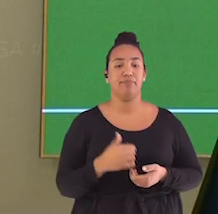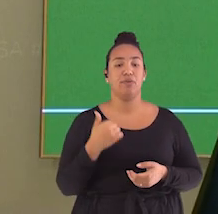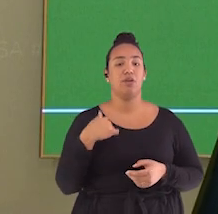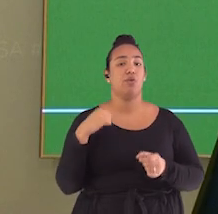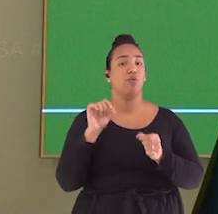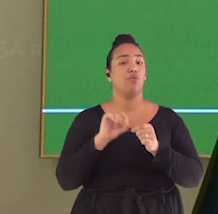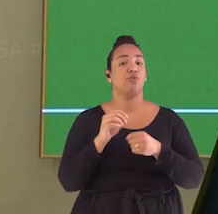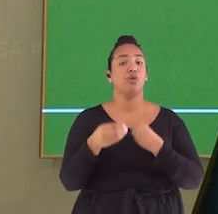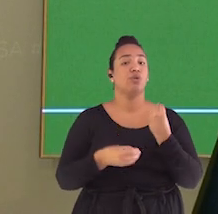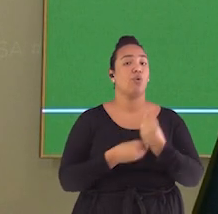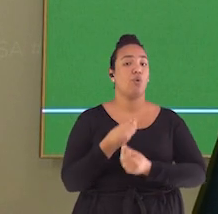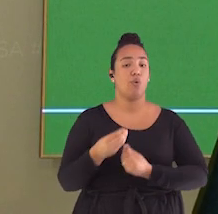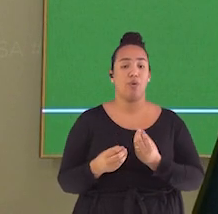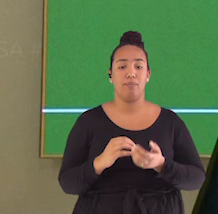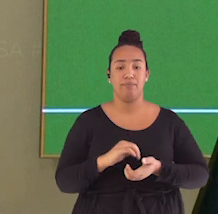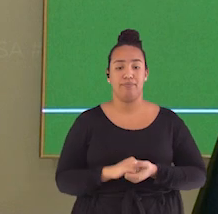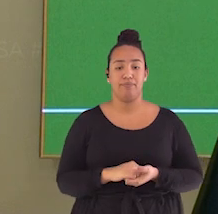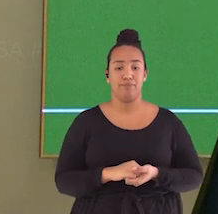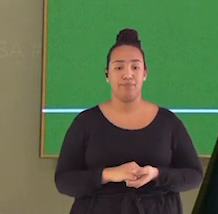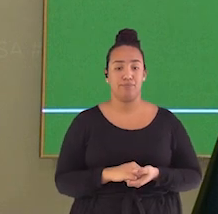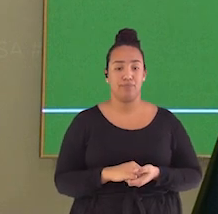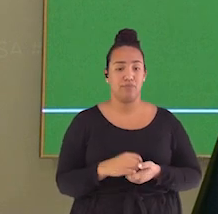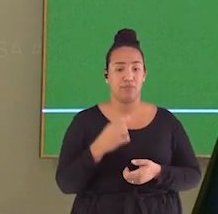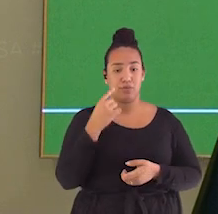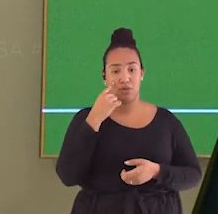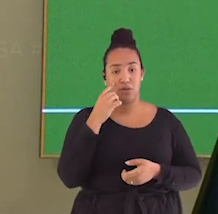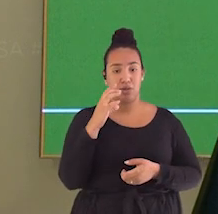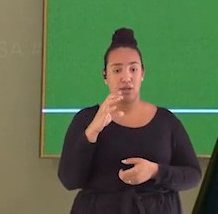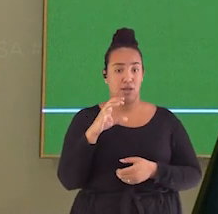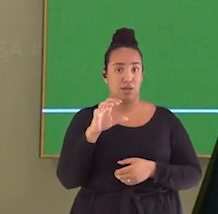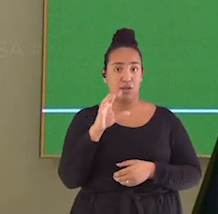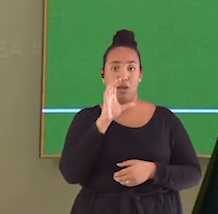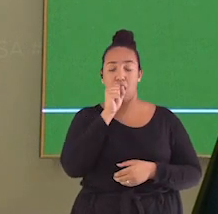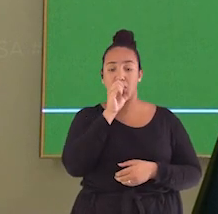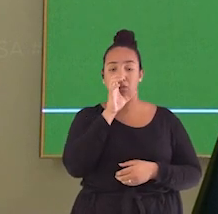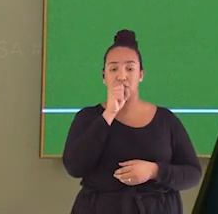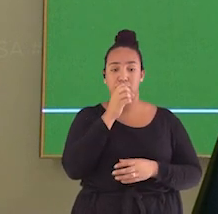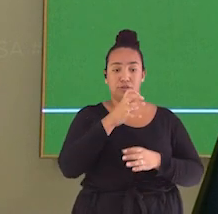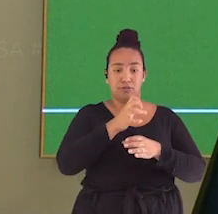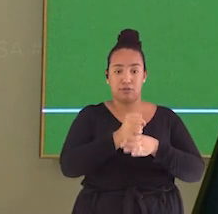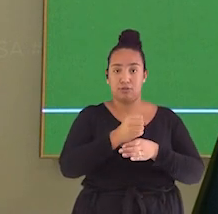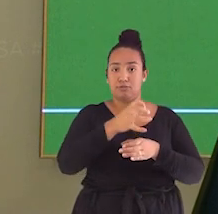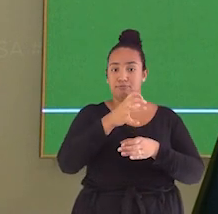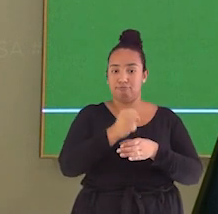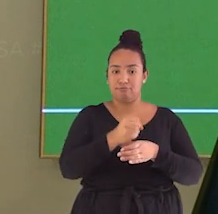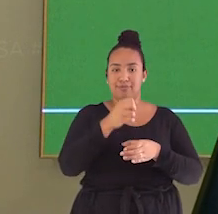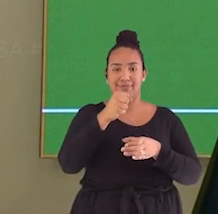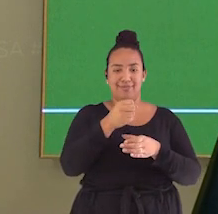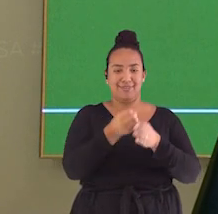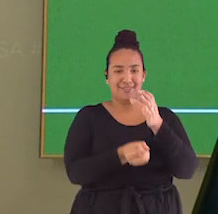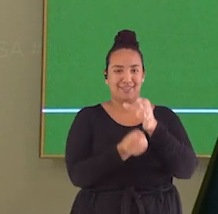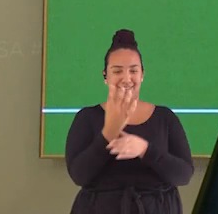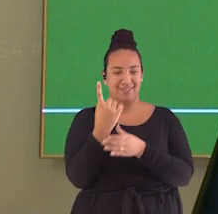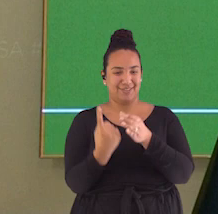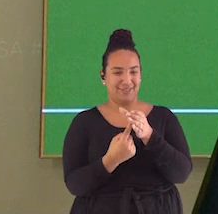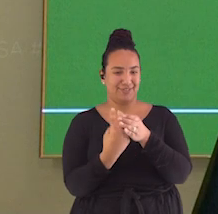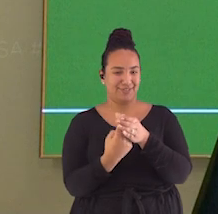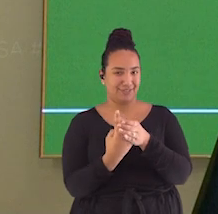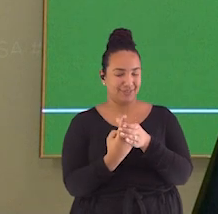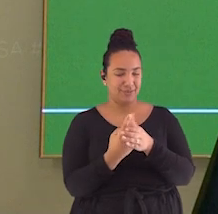que eu fiz? Bom, eu peguei essa laranja, eu espremi, virando este